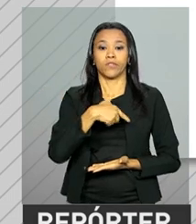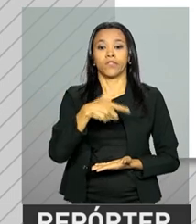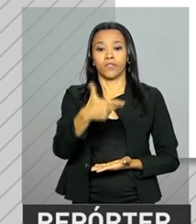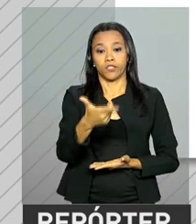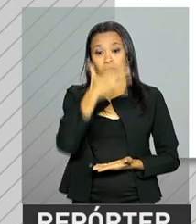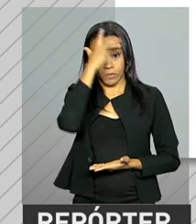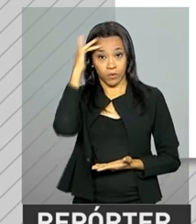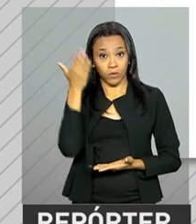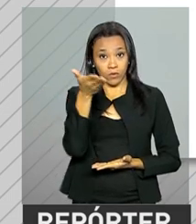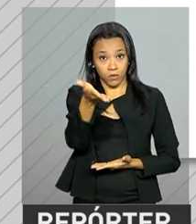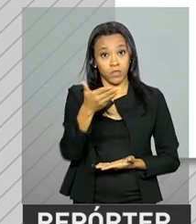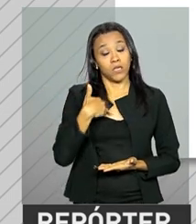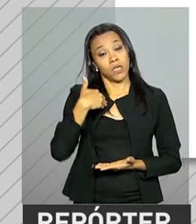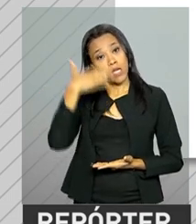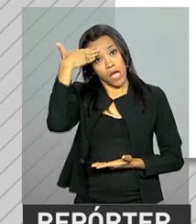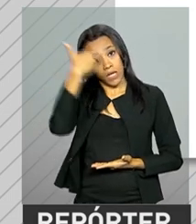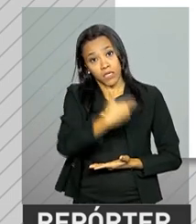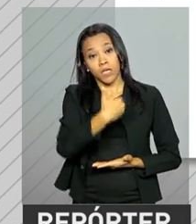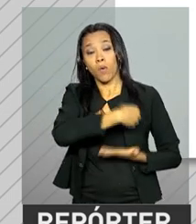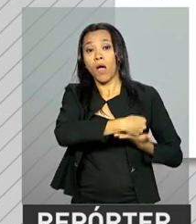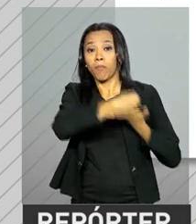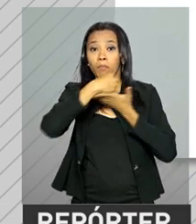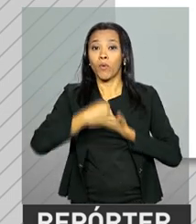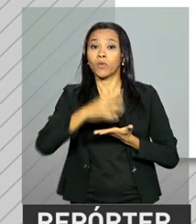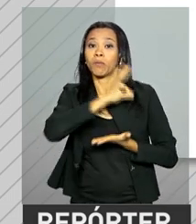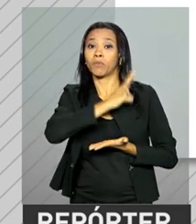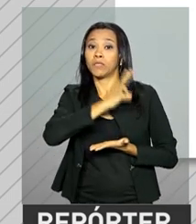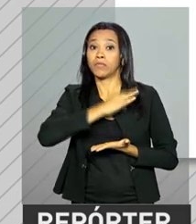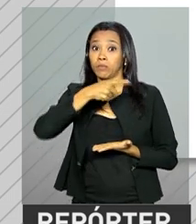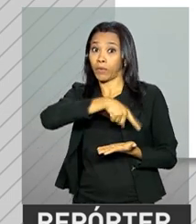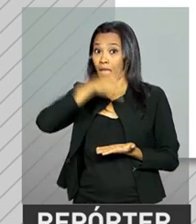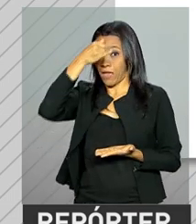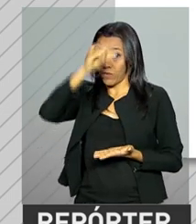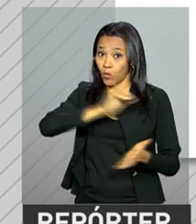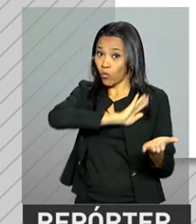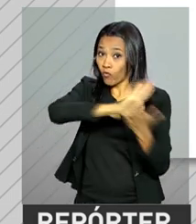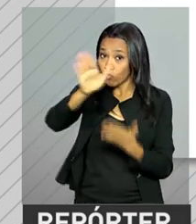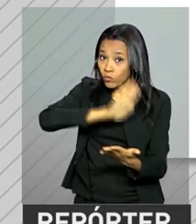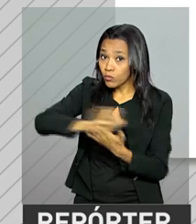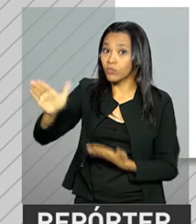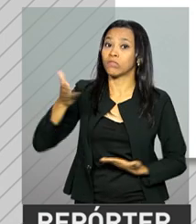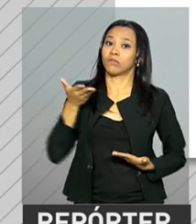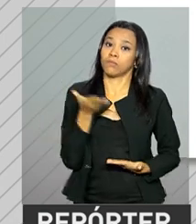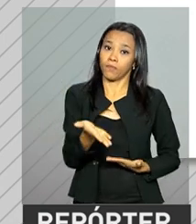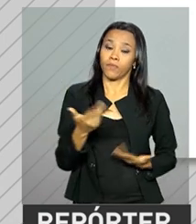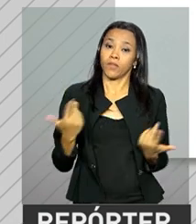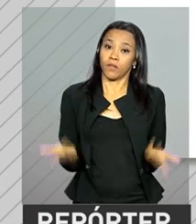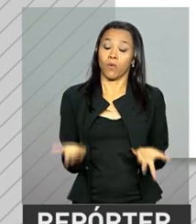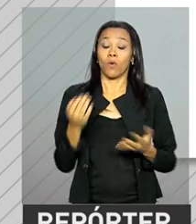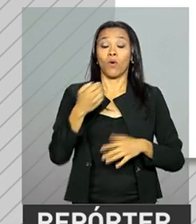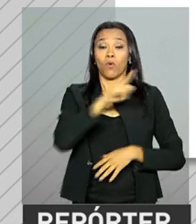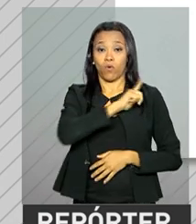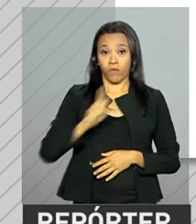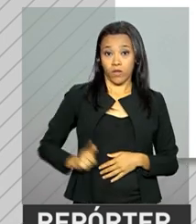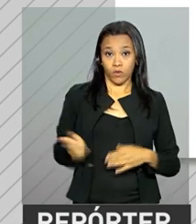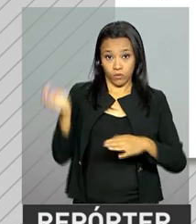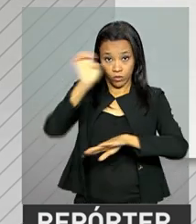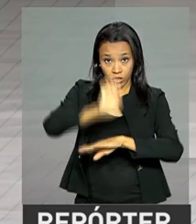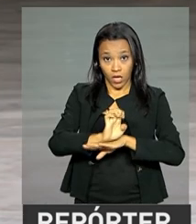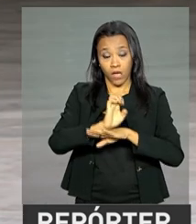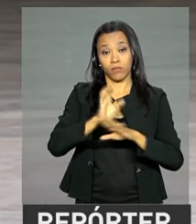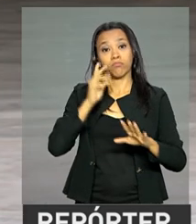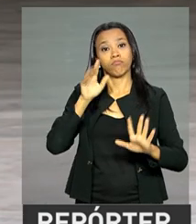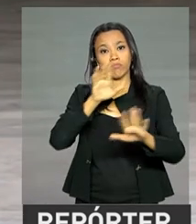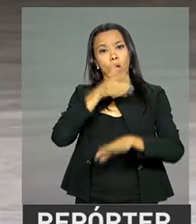e agradeceu o apoio da polícia que conseguiu evitar fugas e controlar a situação o governador do Estado Robinson Faria entrou